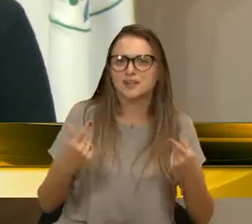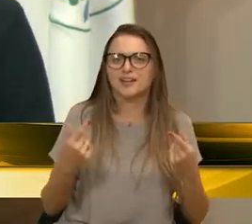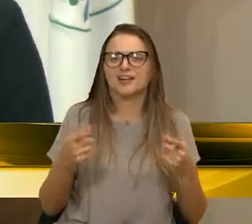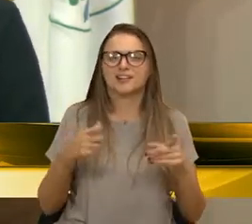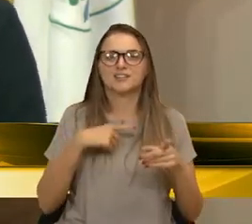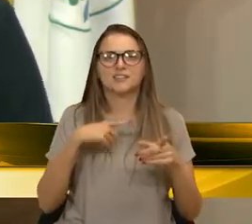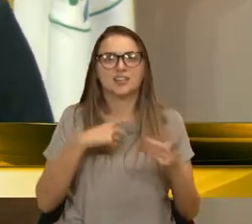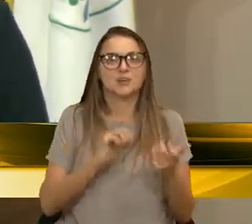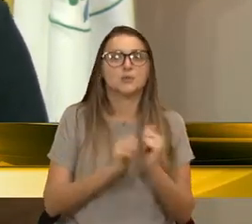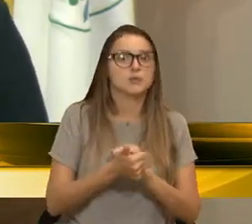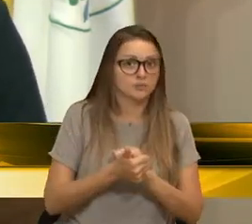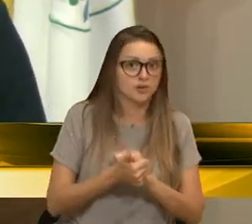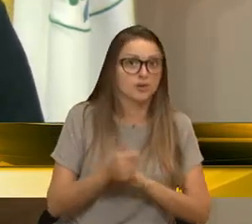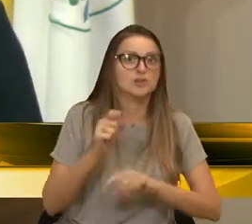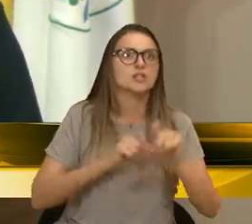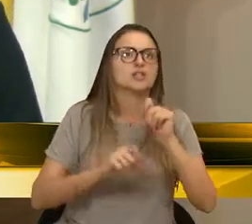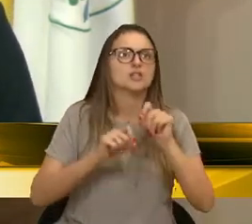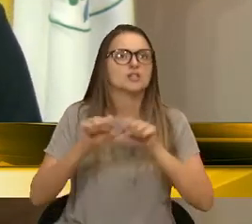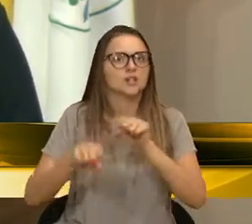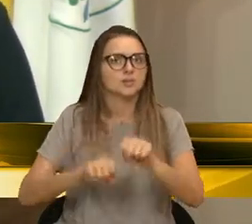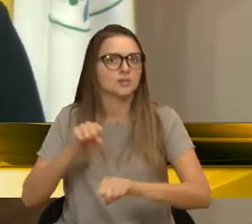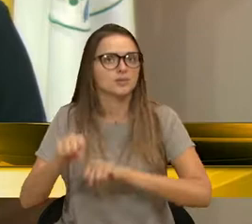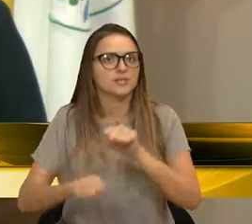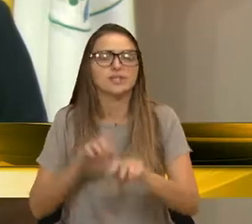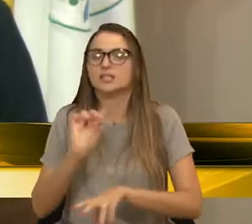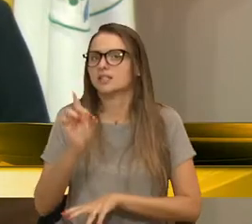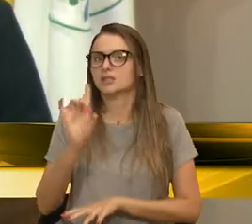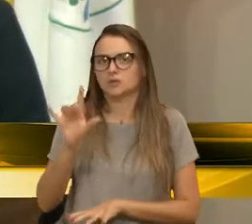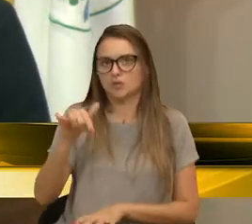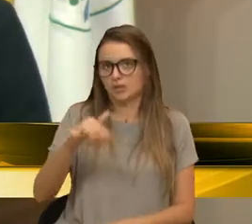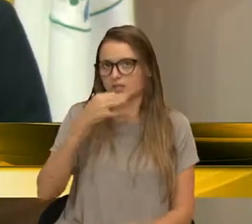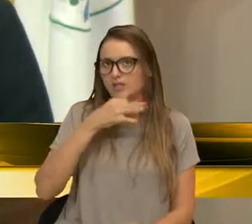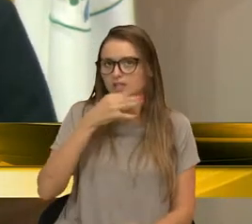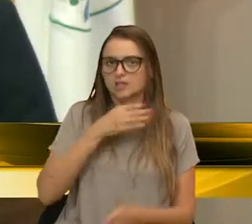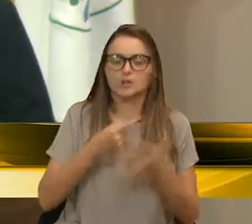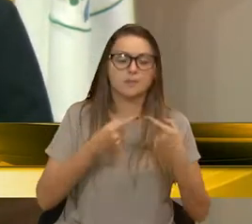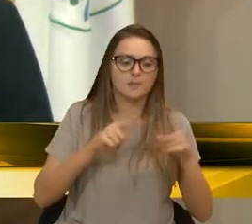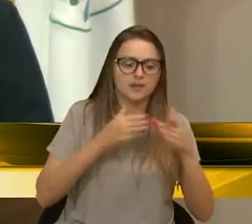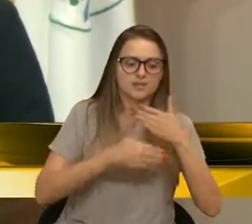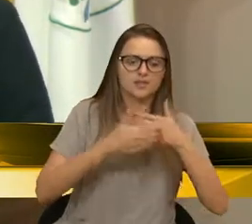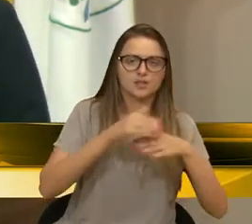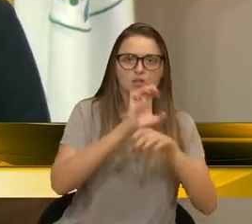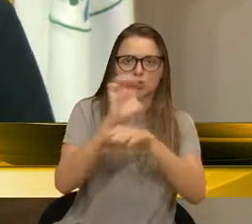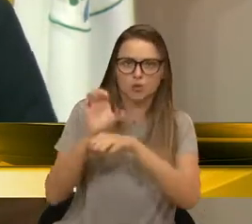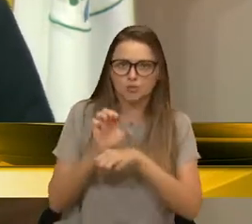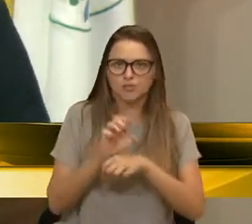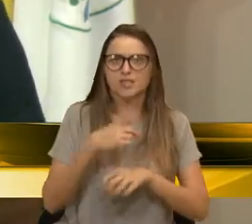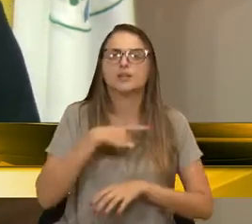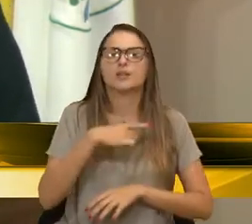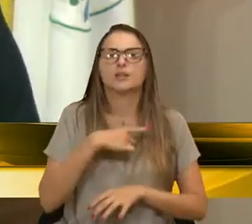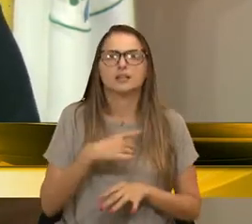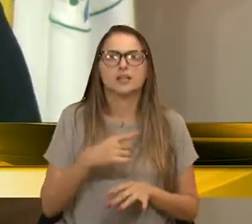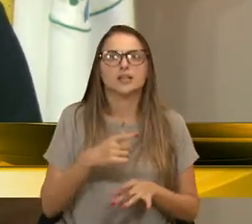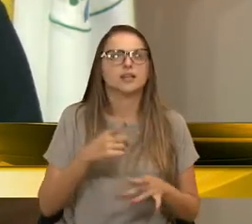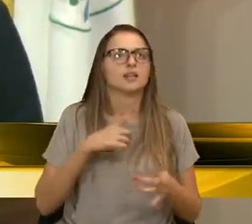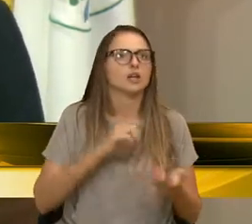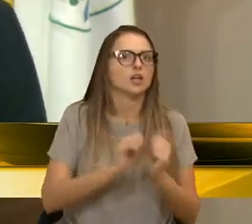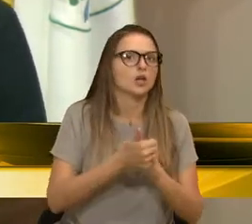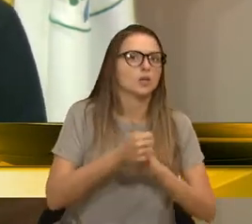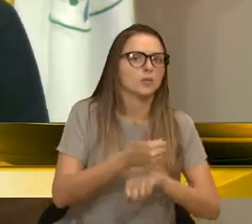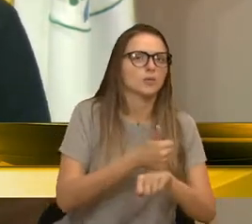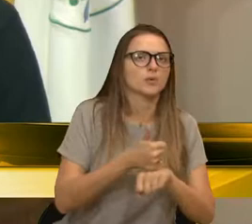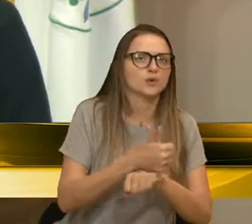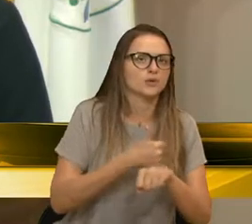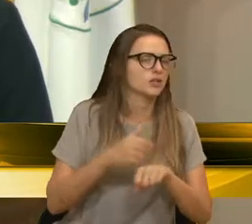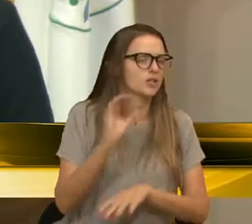esportiva com relação à bicicleta, não apenas em nossa cidade, mas no estado, vem muito forte. Nós temos atletas excelentes